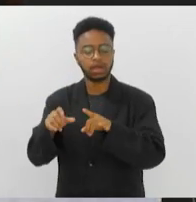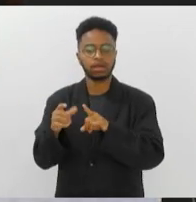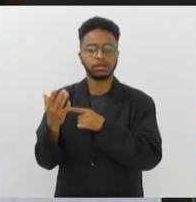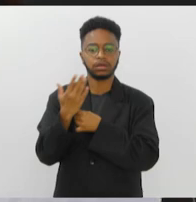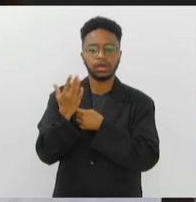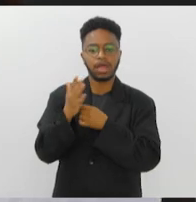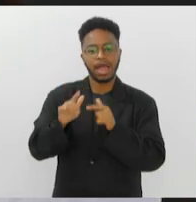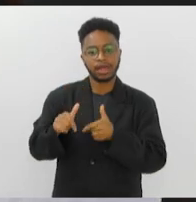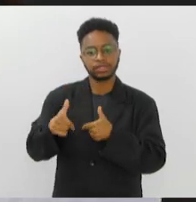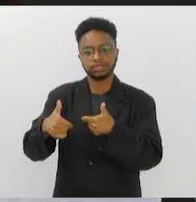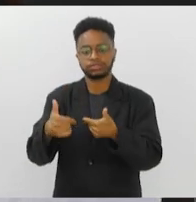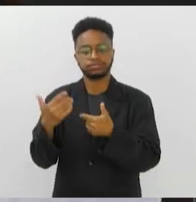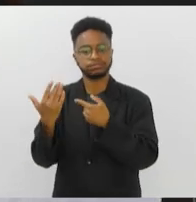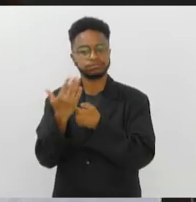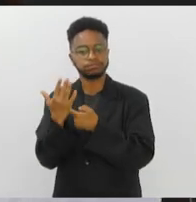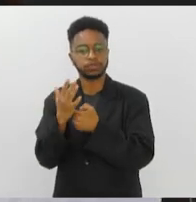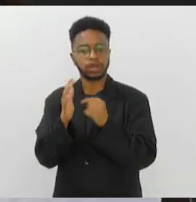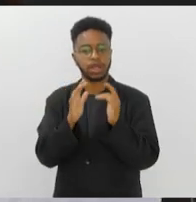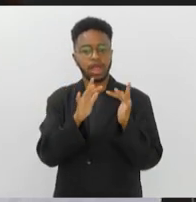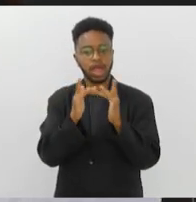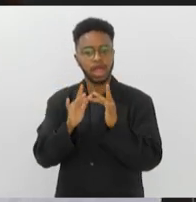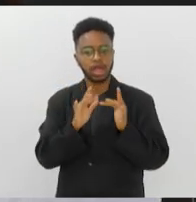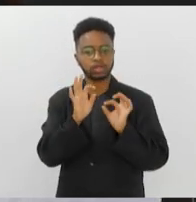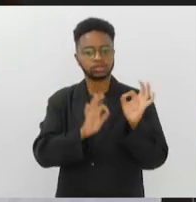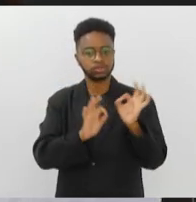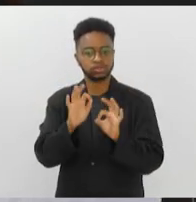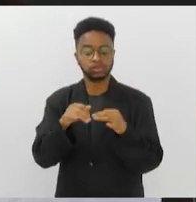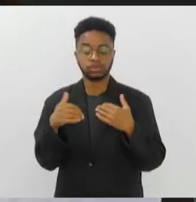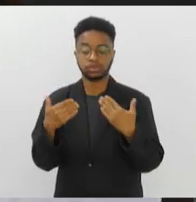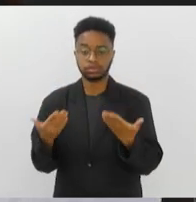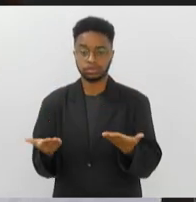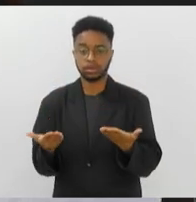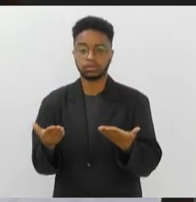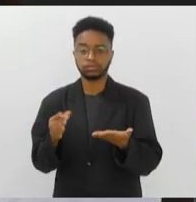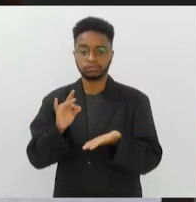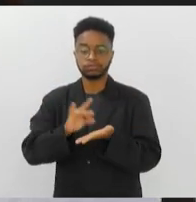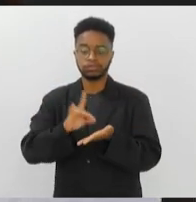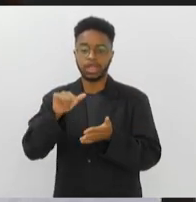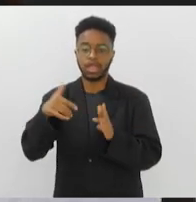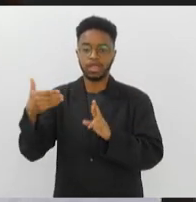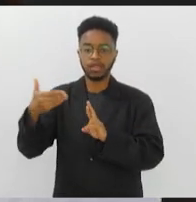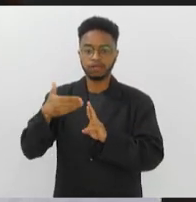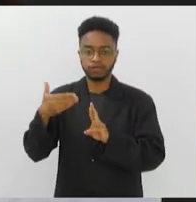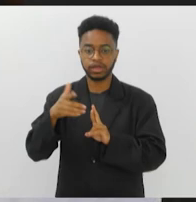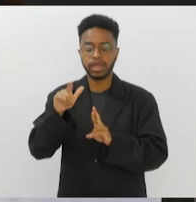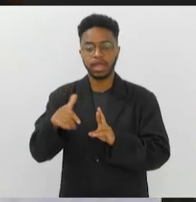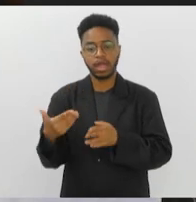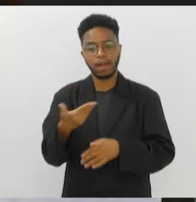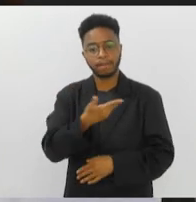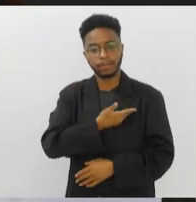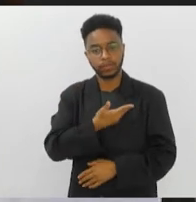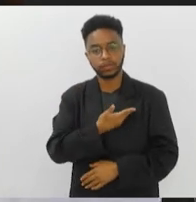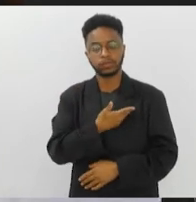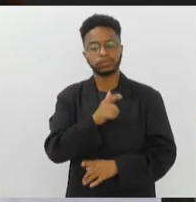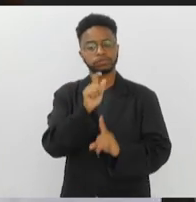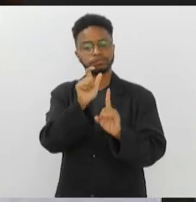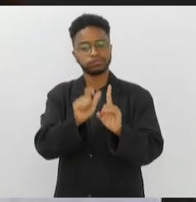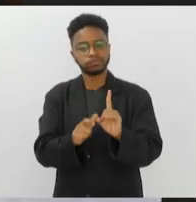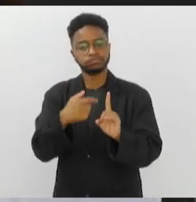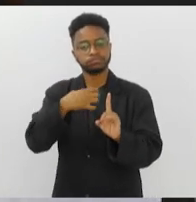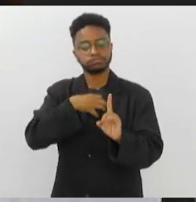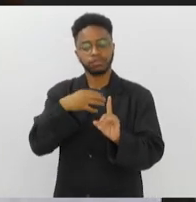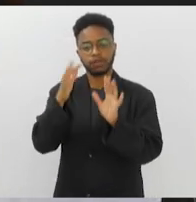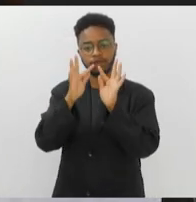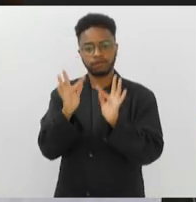nos ajudando a articular. Então, é uma referência, é um amigo, é uma pessoa que eu fiquei muito